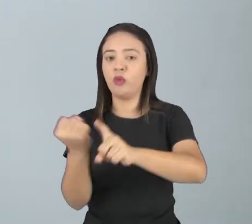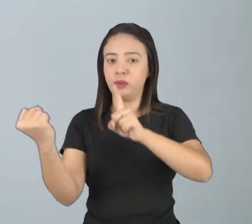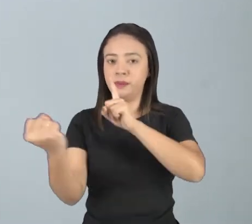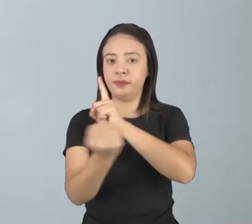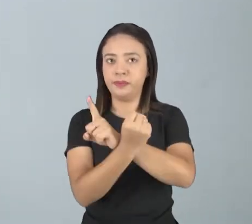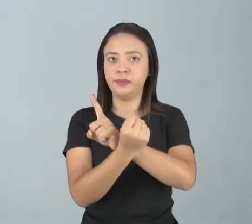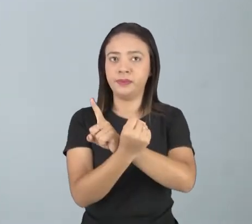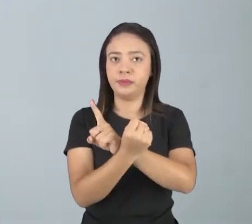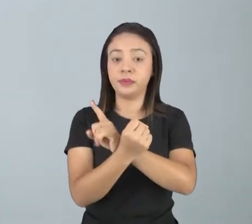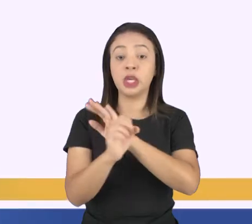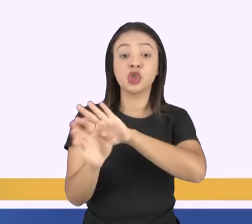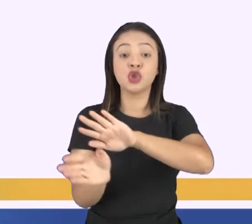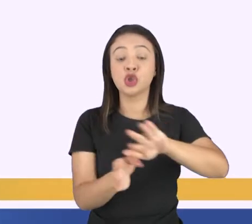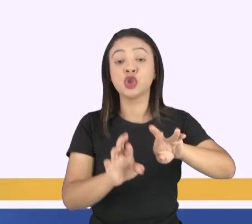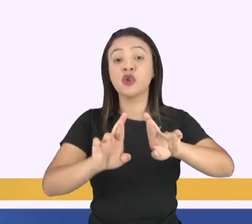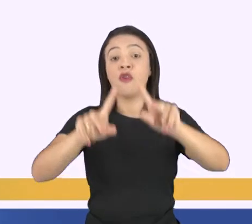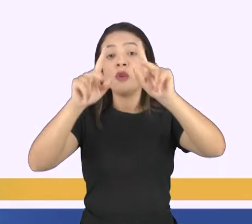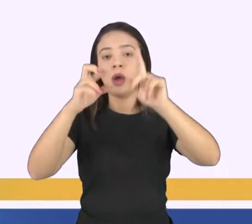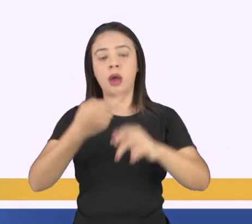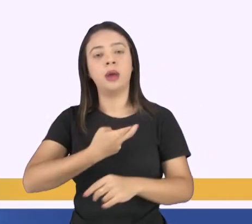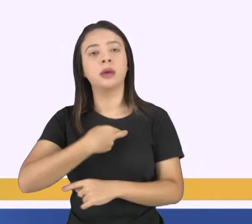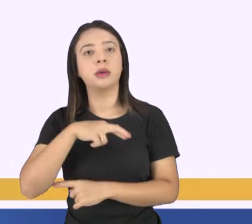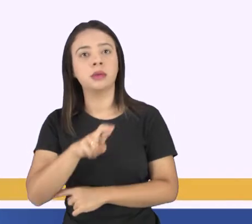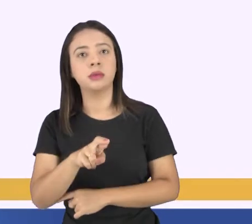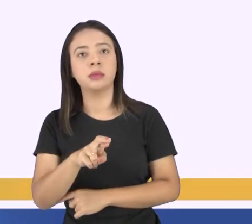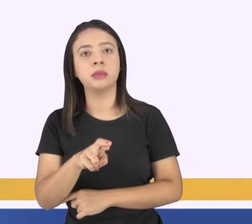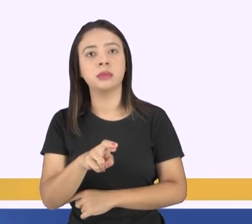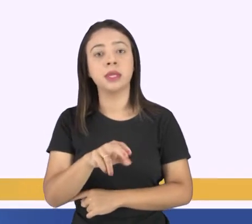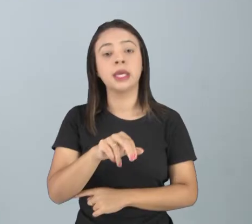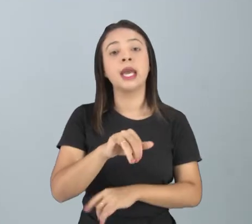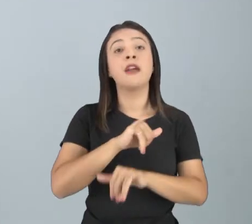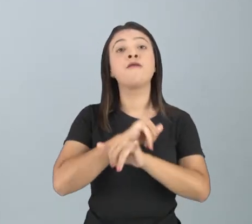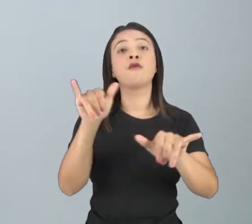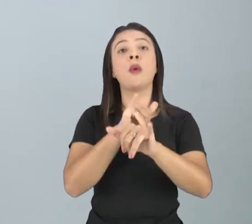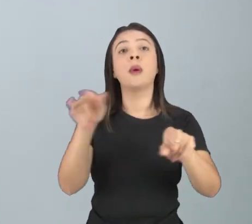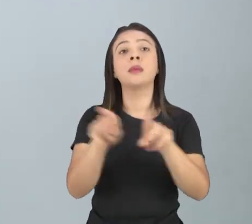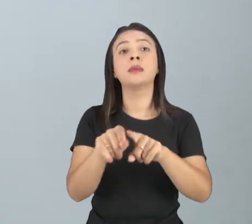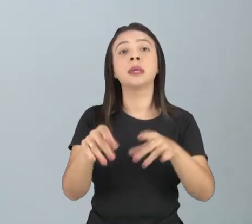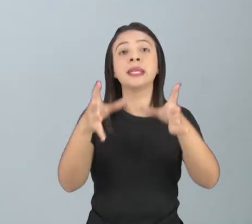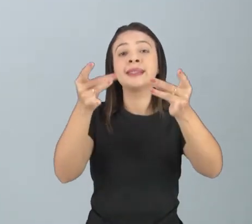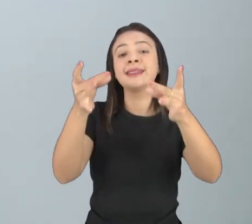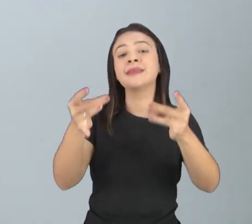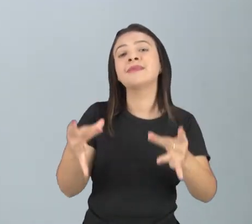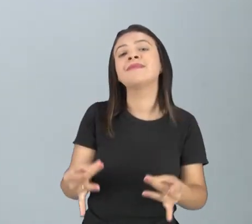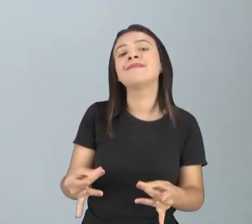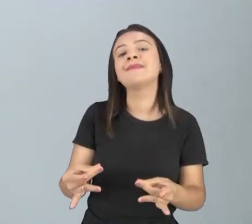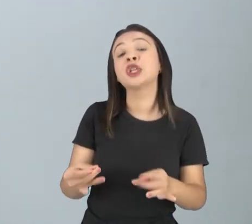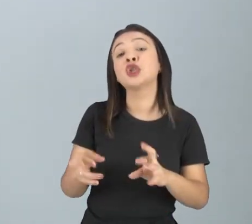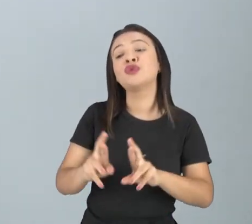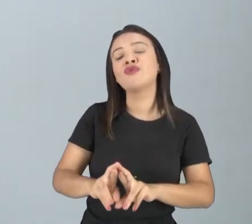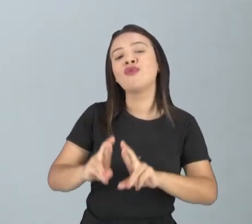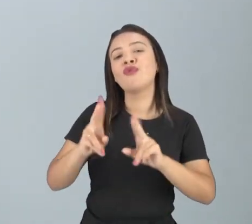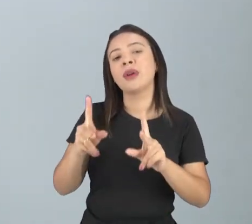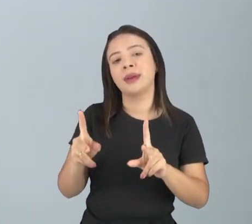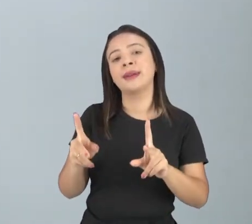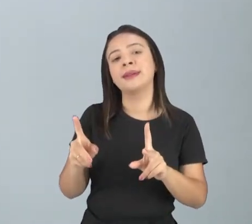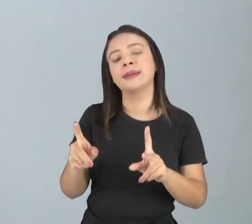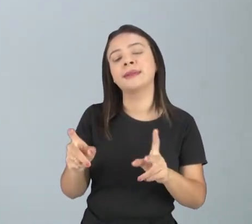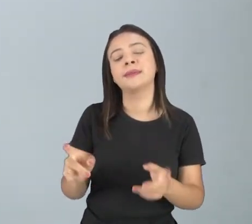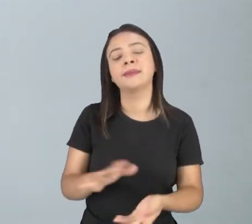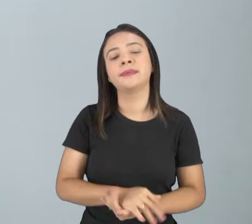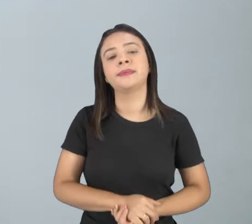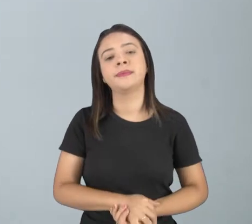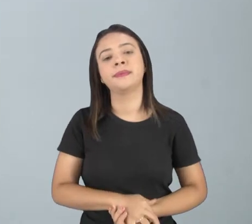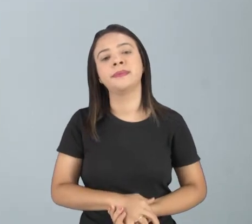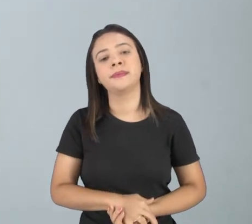Já no princípio religioso, ele é descritivo e informativo, né? Ele tem totalmente, é diferente, ele não é prescritivo, né? Então